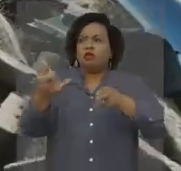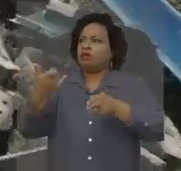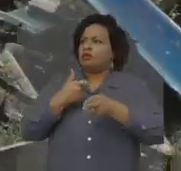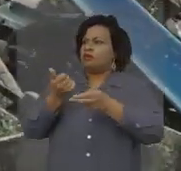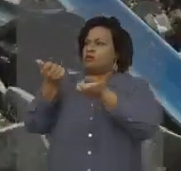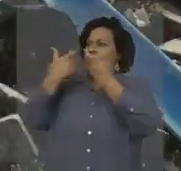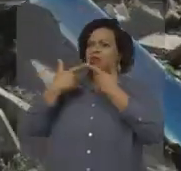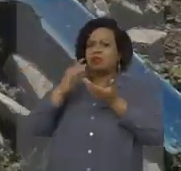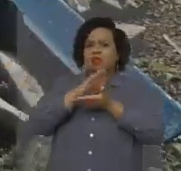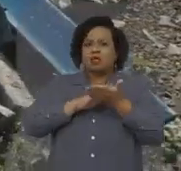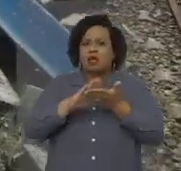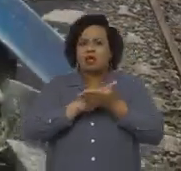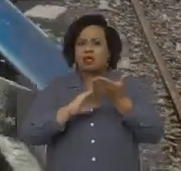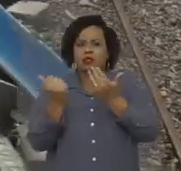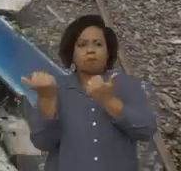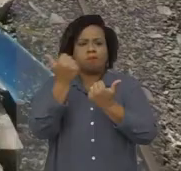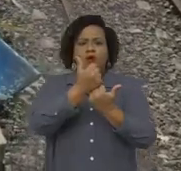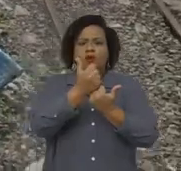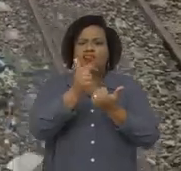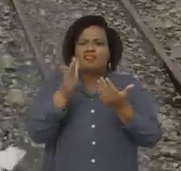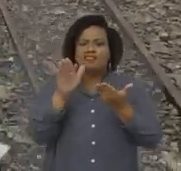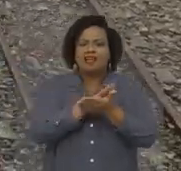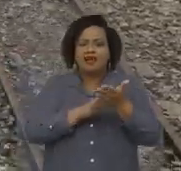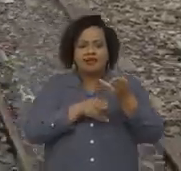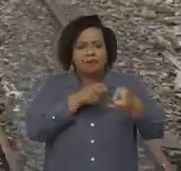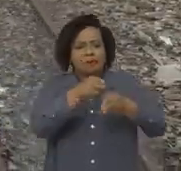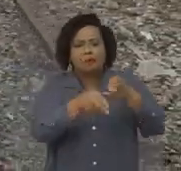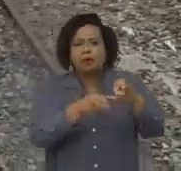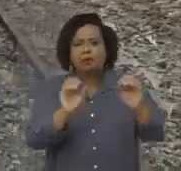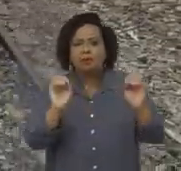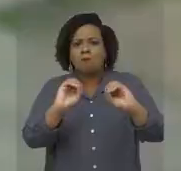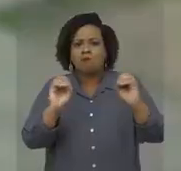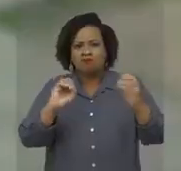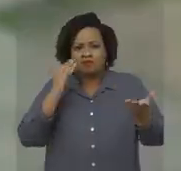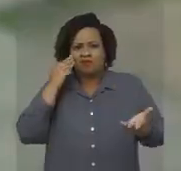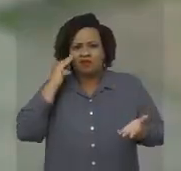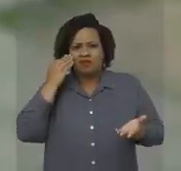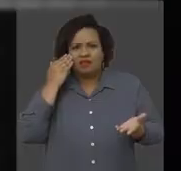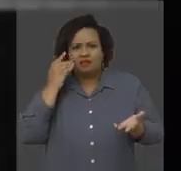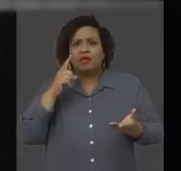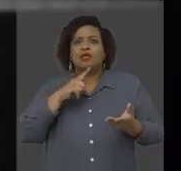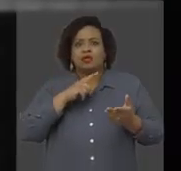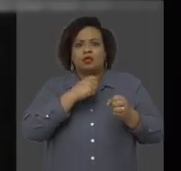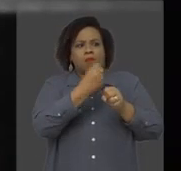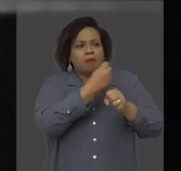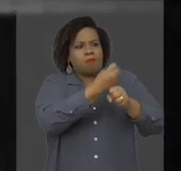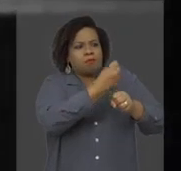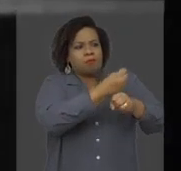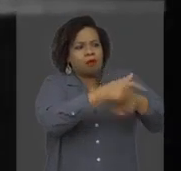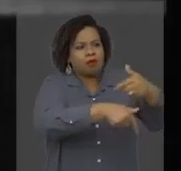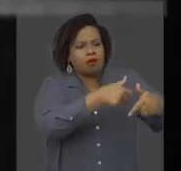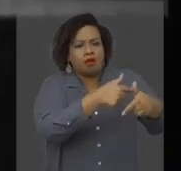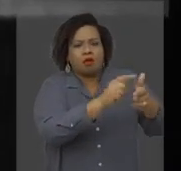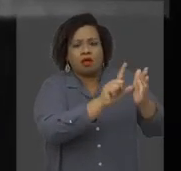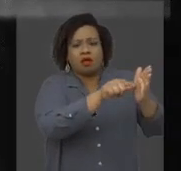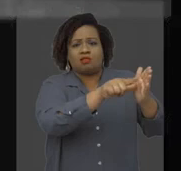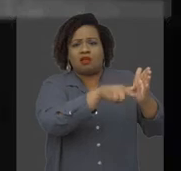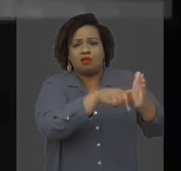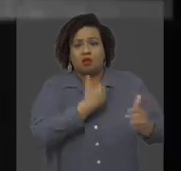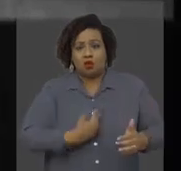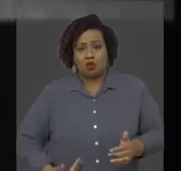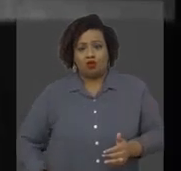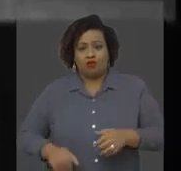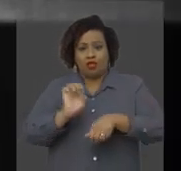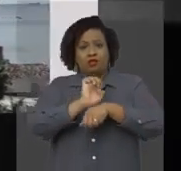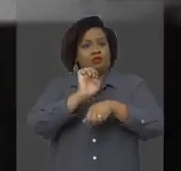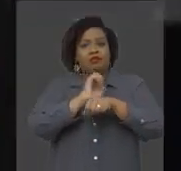deu uma satisfação, não botou nada que viesse substituir, entendeu? E apesar das obras atrasadas, o